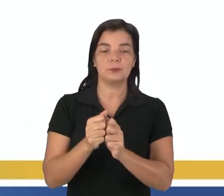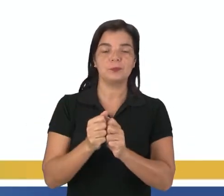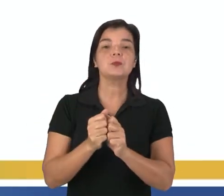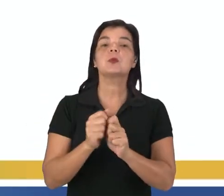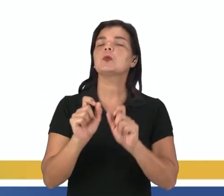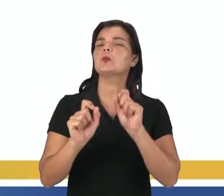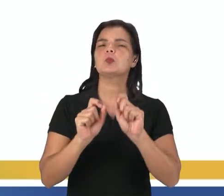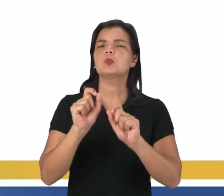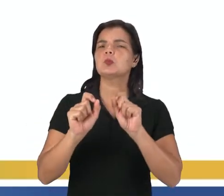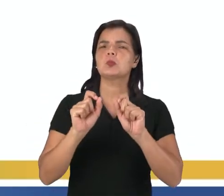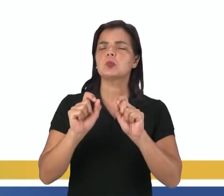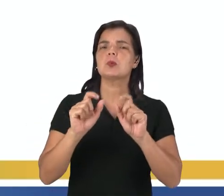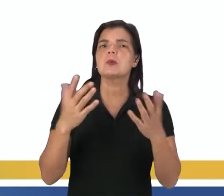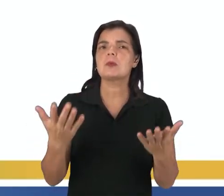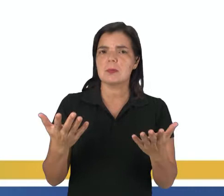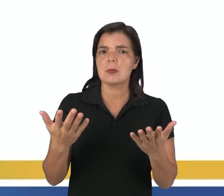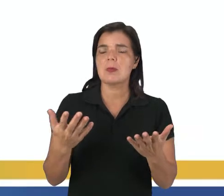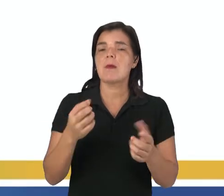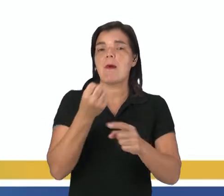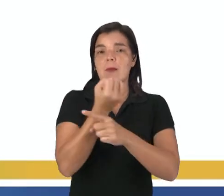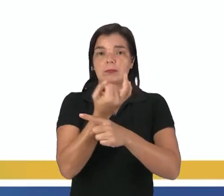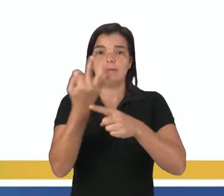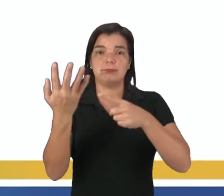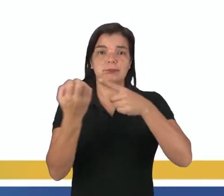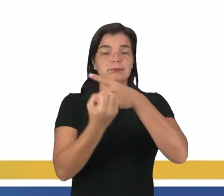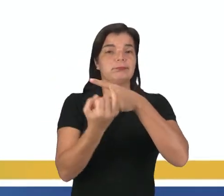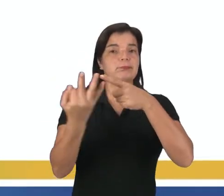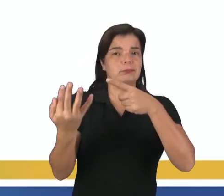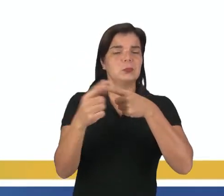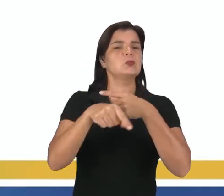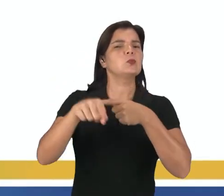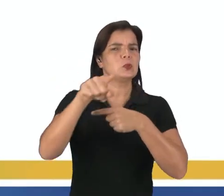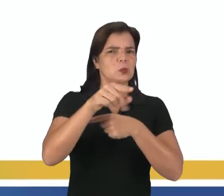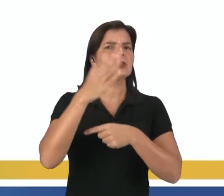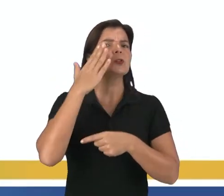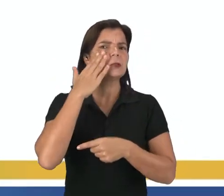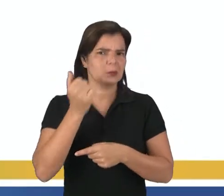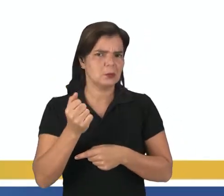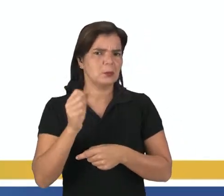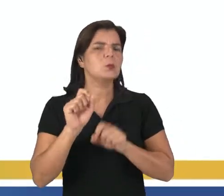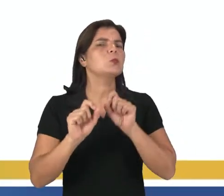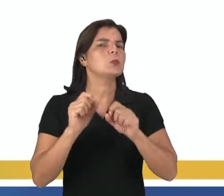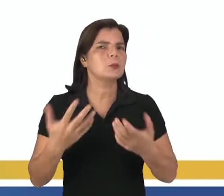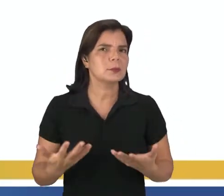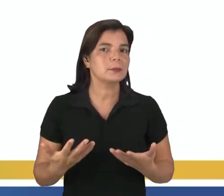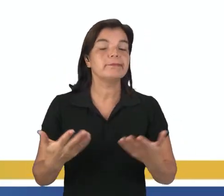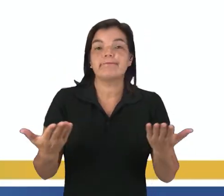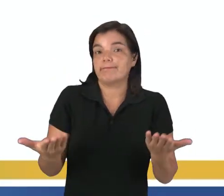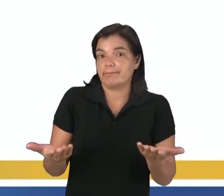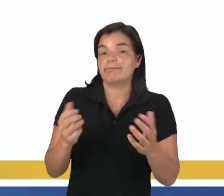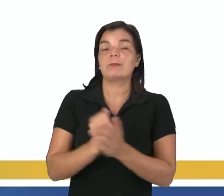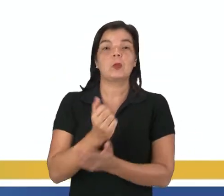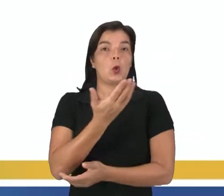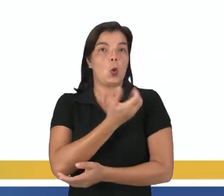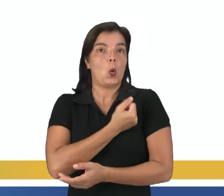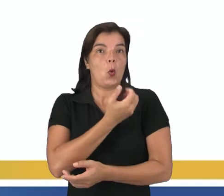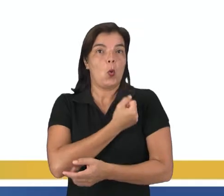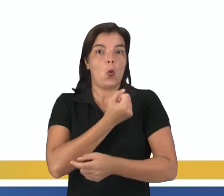pouco aí, a respeito das frações. Você já ouviu falar em frações? Bom, os números